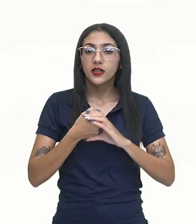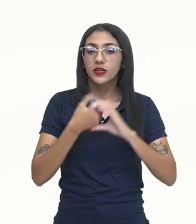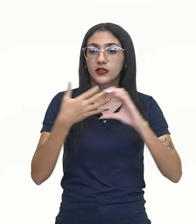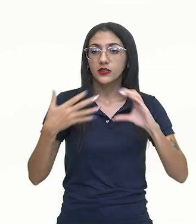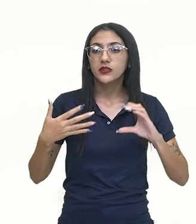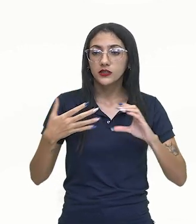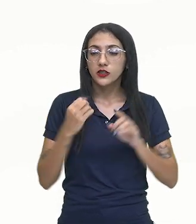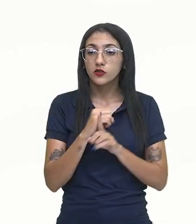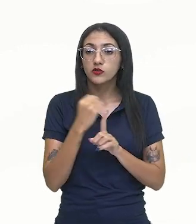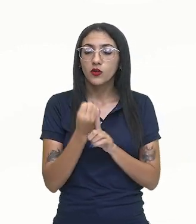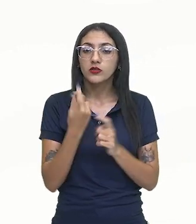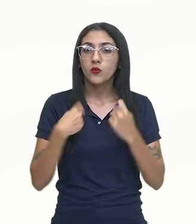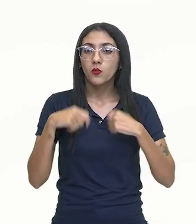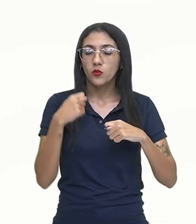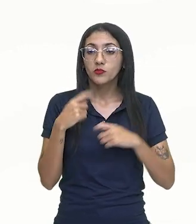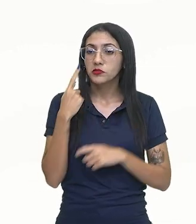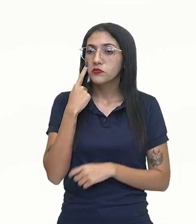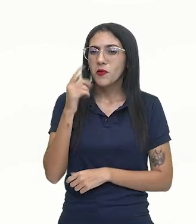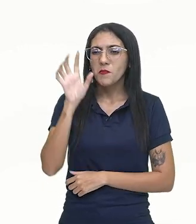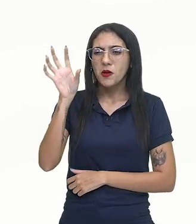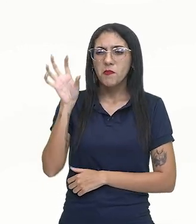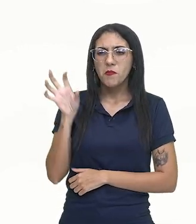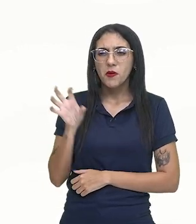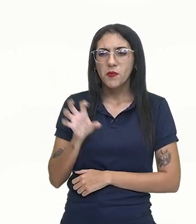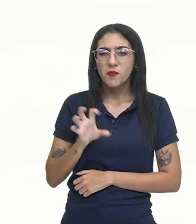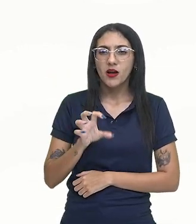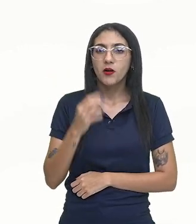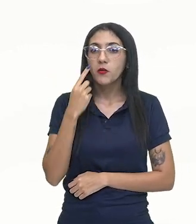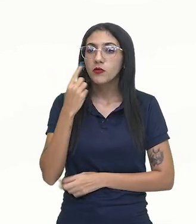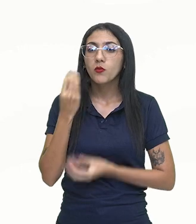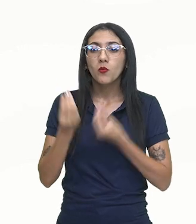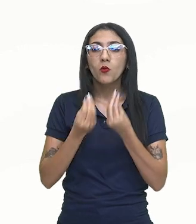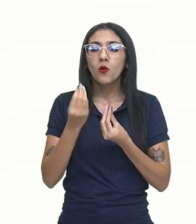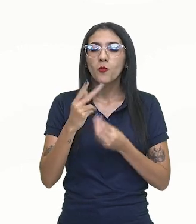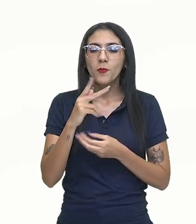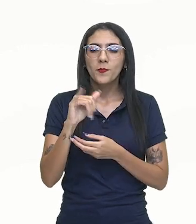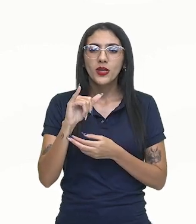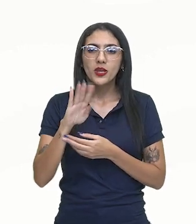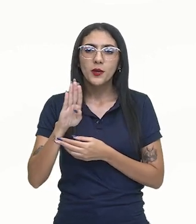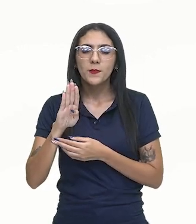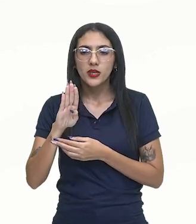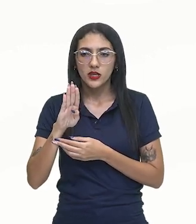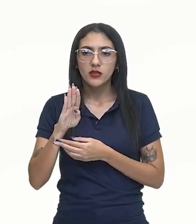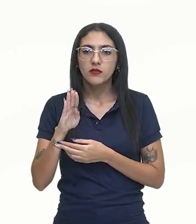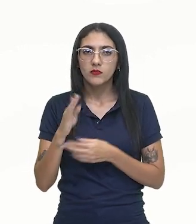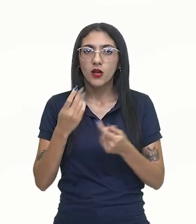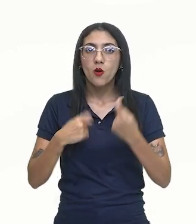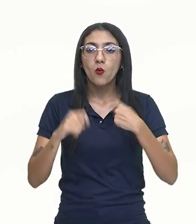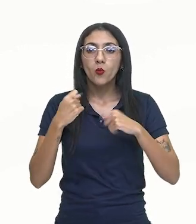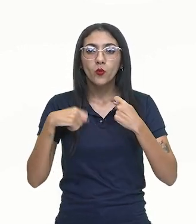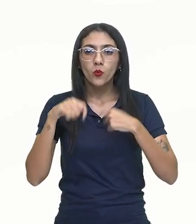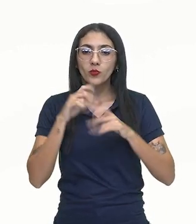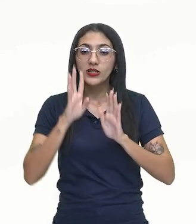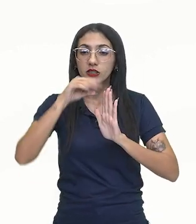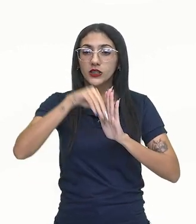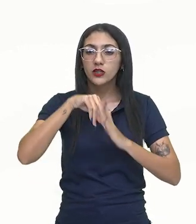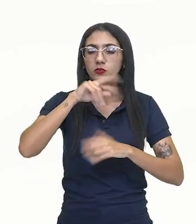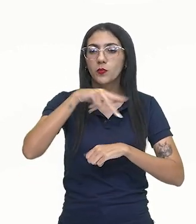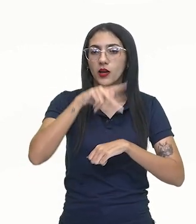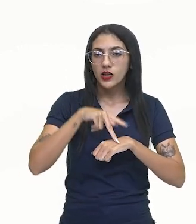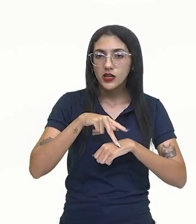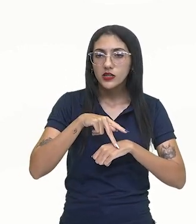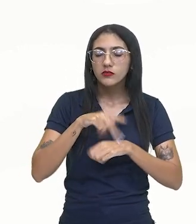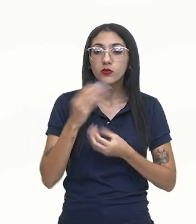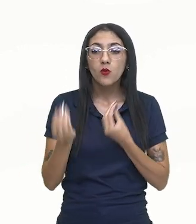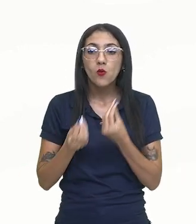socioeconômicos, a gente tem valores diversos aí, ó. Como é que está o produto interno PIB, o produto interno bruto, né, que é o PIB dos países? Como